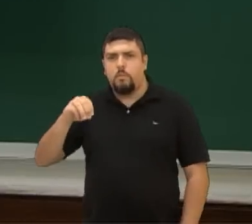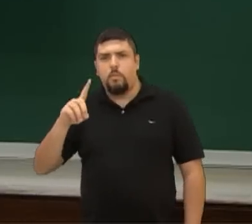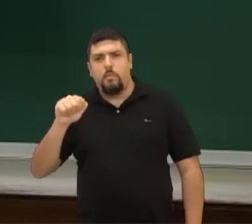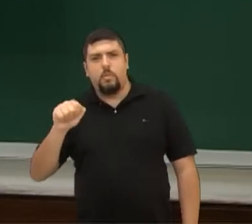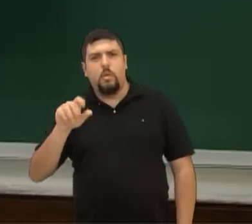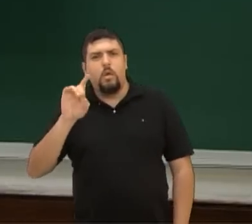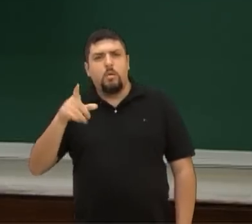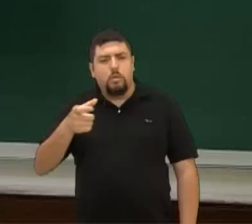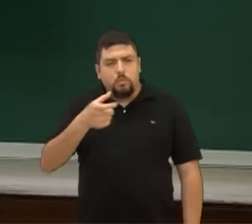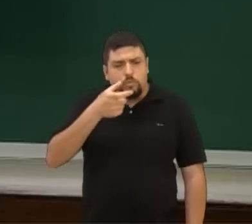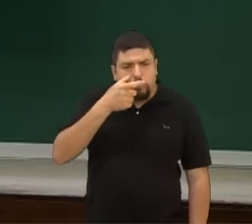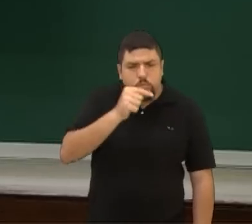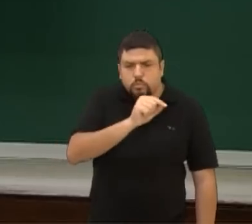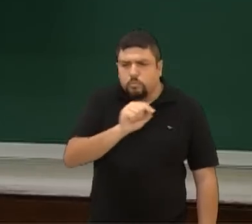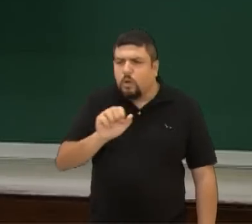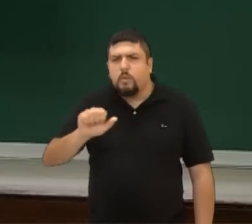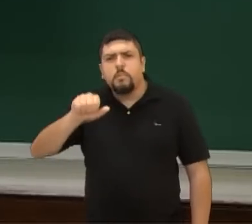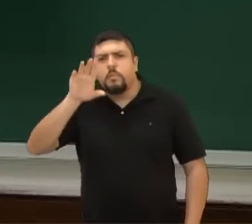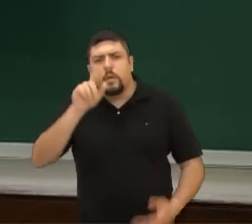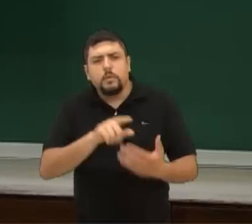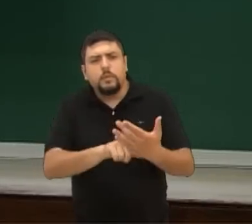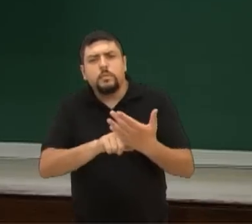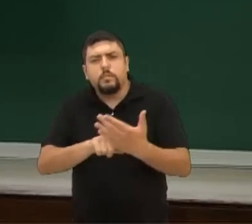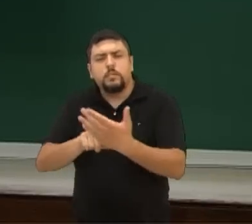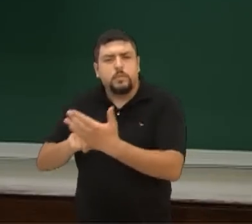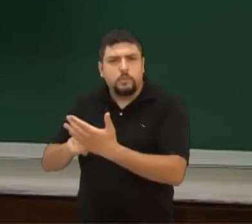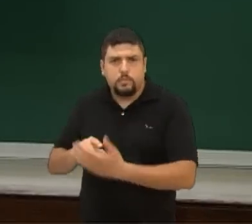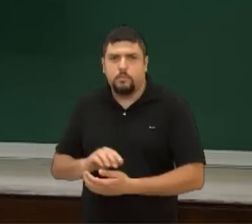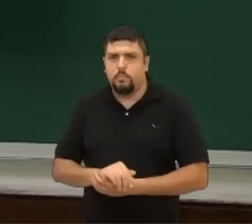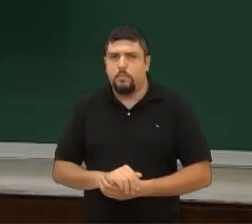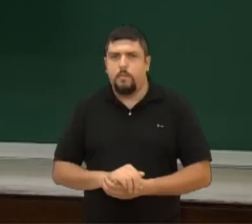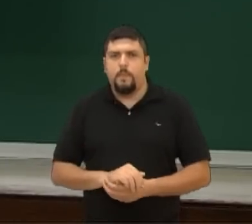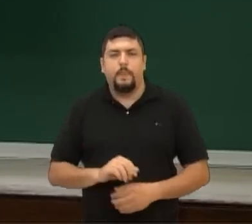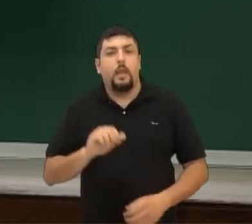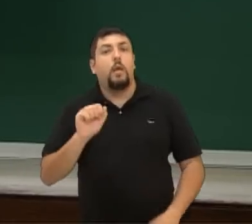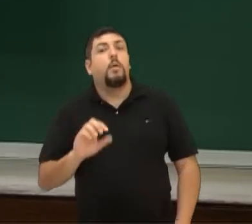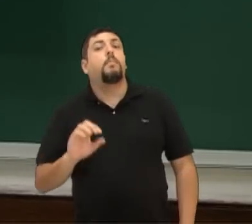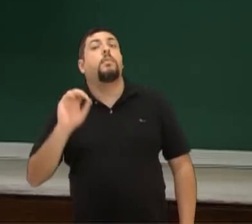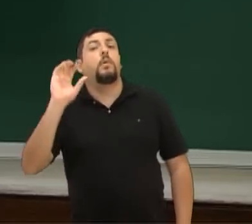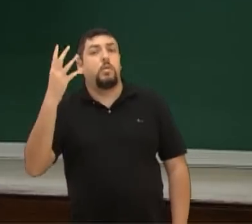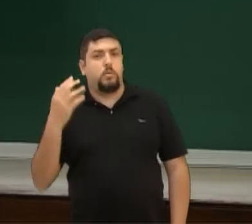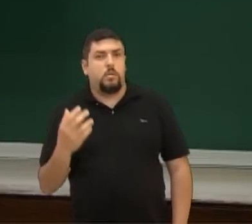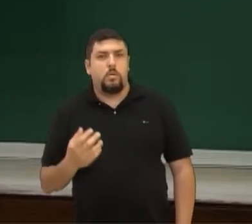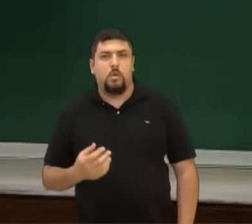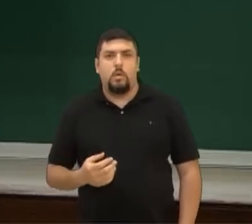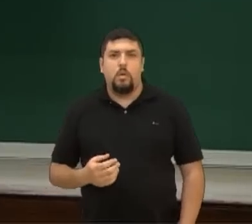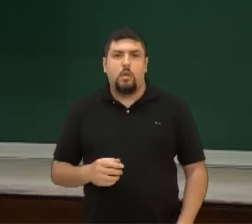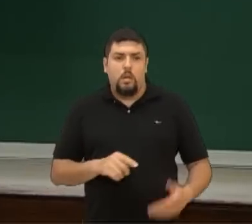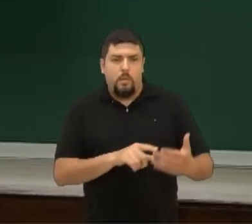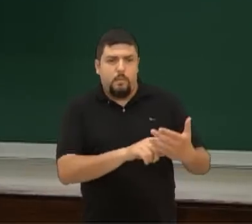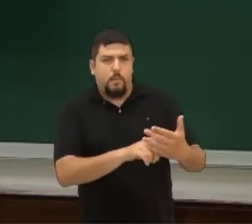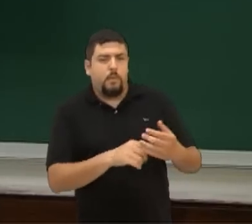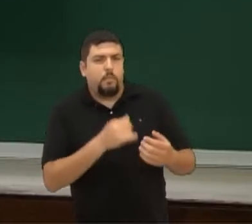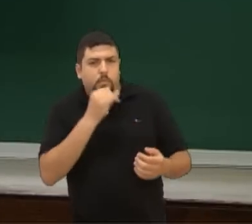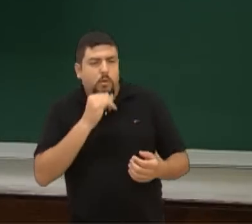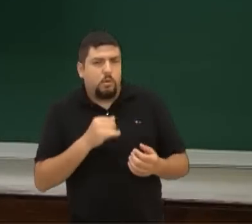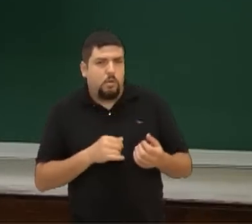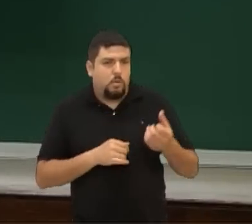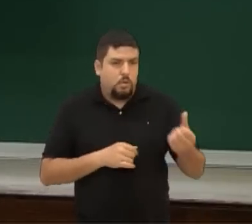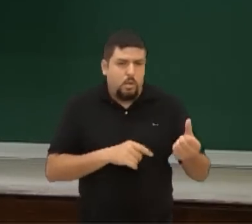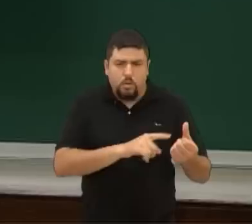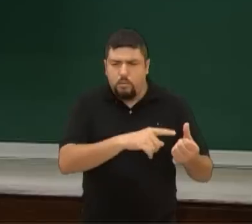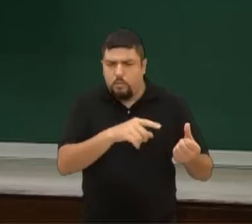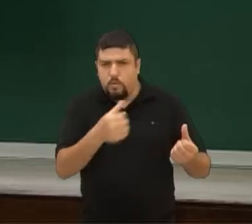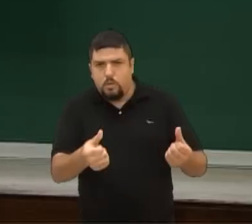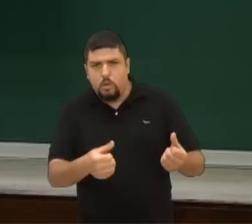É só olhar o número que mais aparece. Pode acontecer de ter 2 números, né? Apareceu o 6 2 vezes